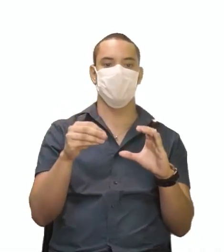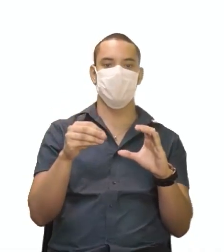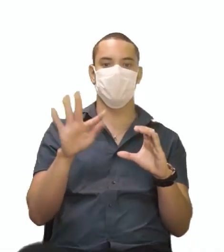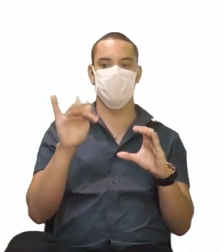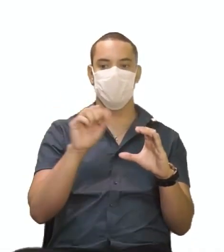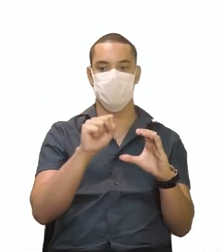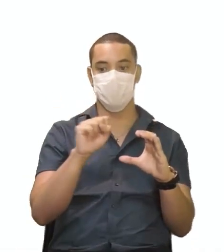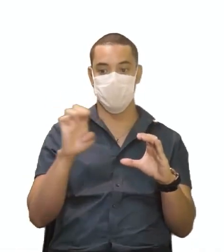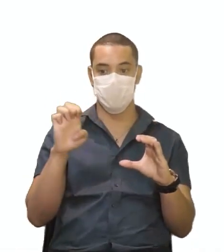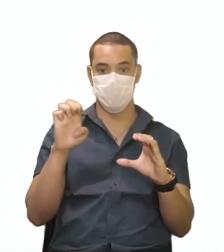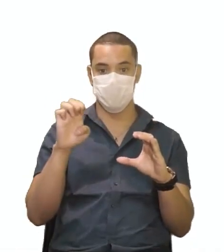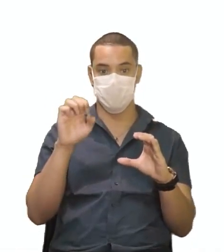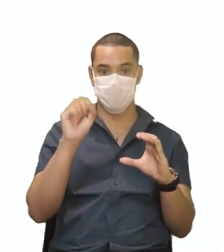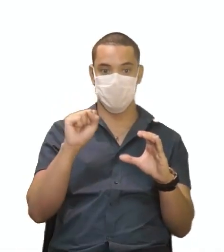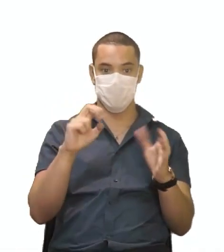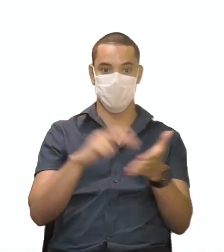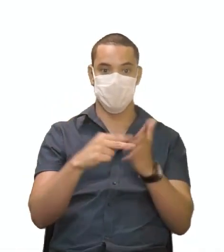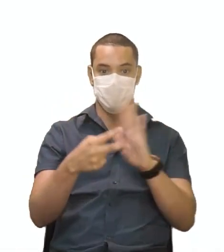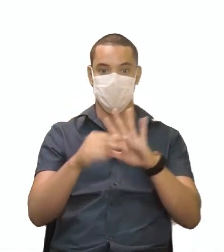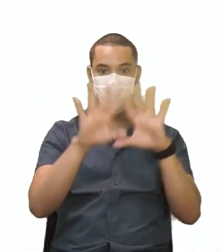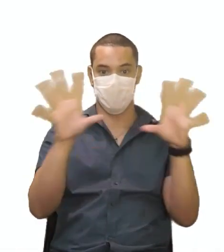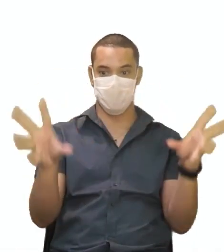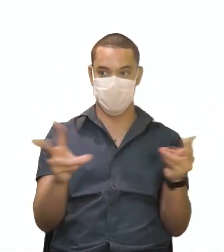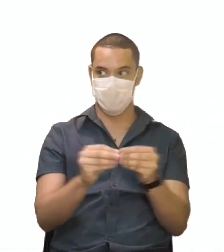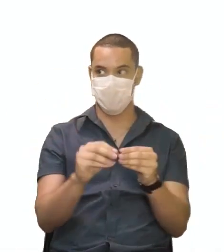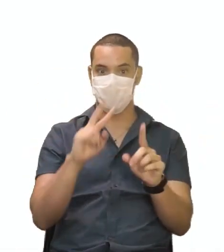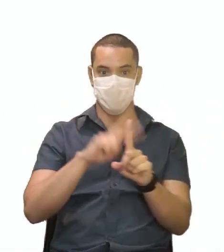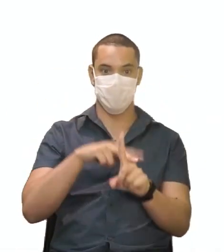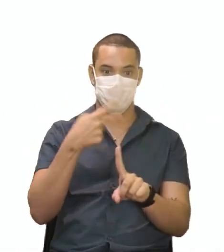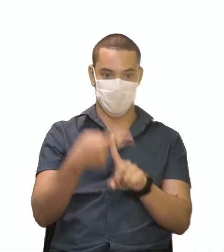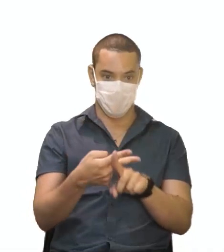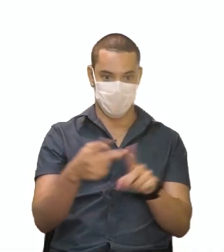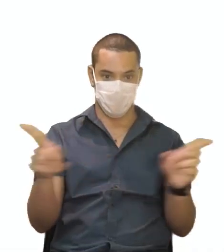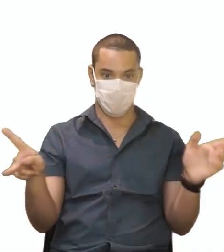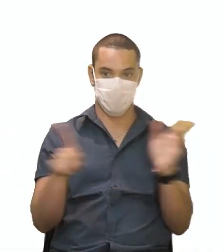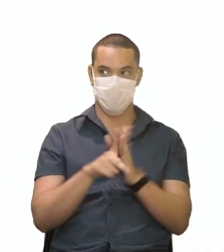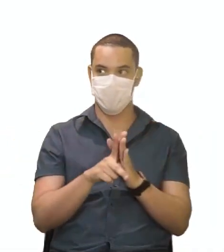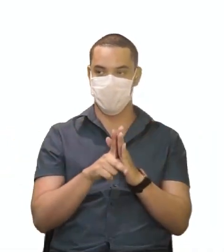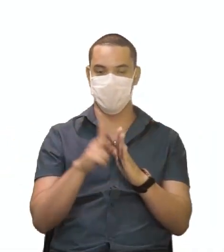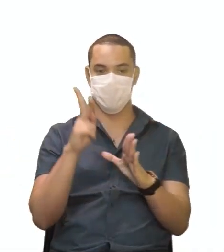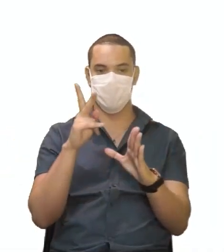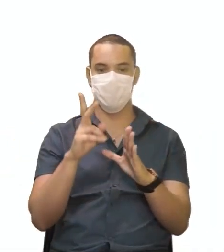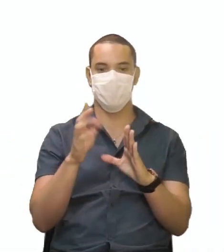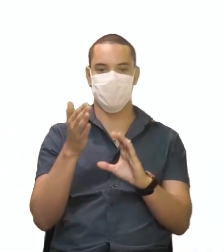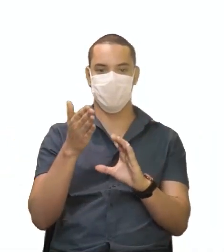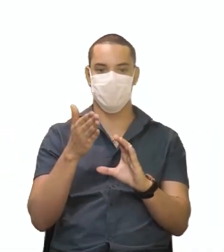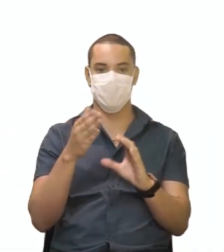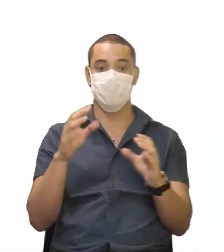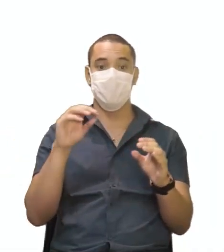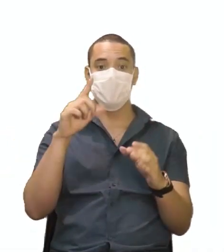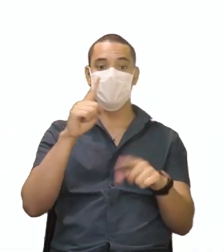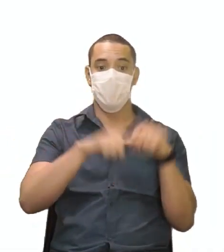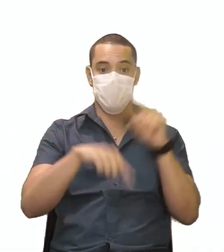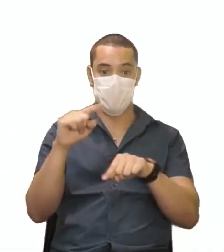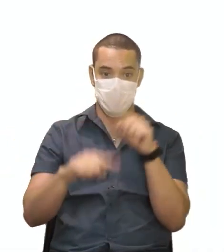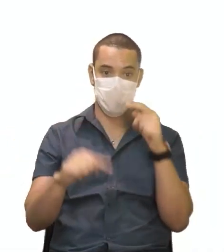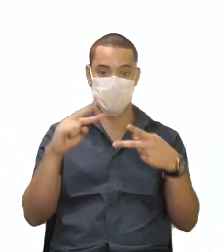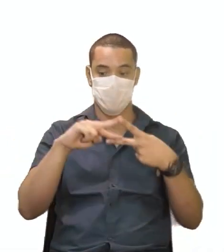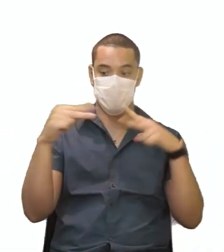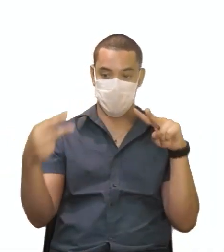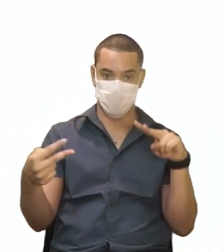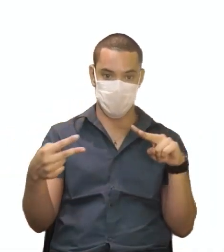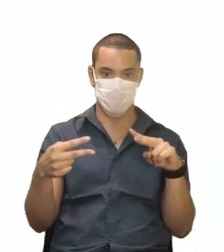de síntese, onde você vai ter a duplicação ou a replicação desse cromossomo, né? Desse material